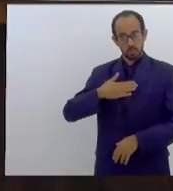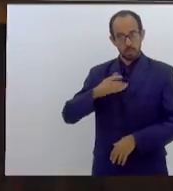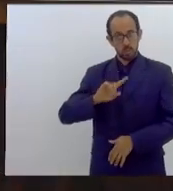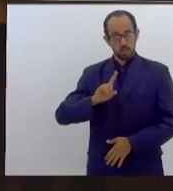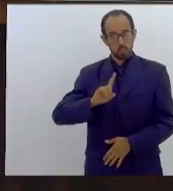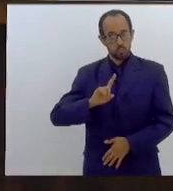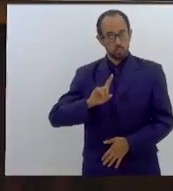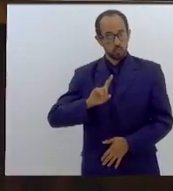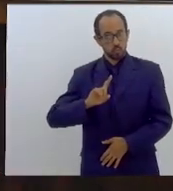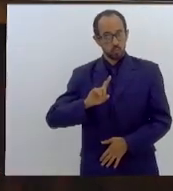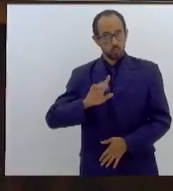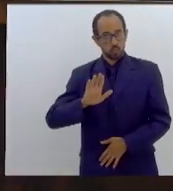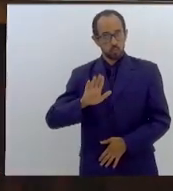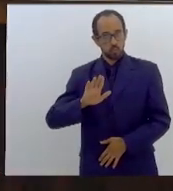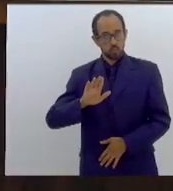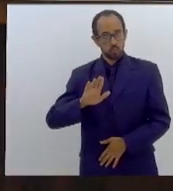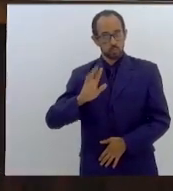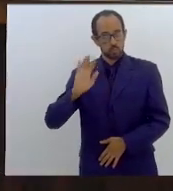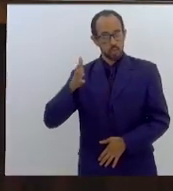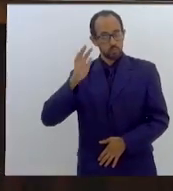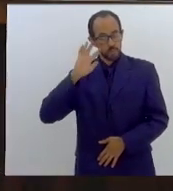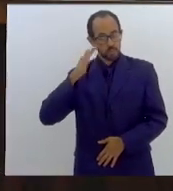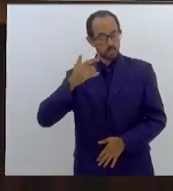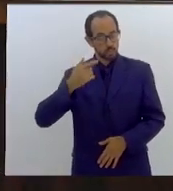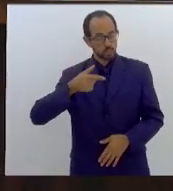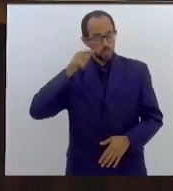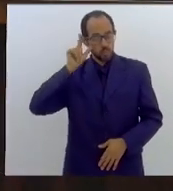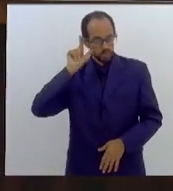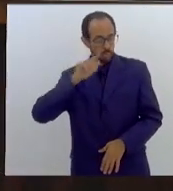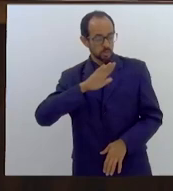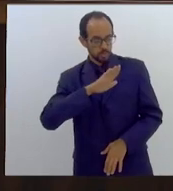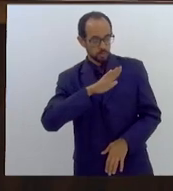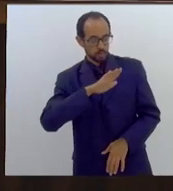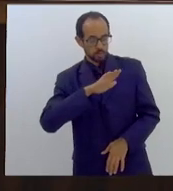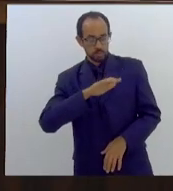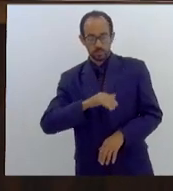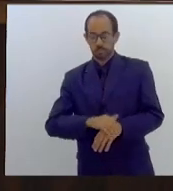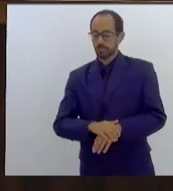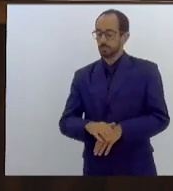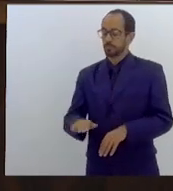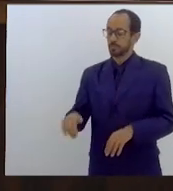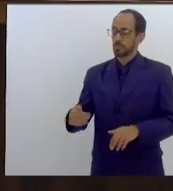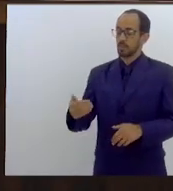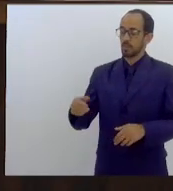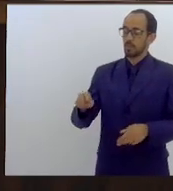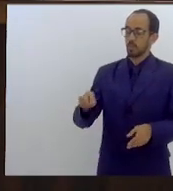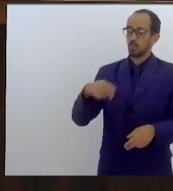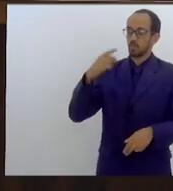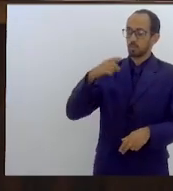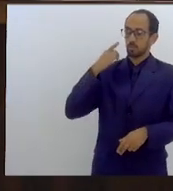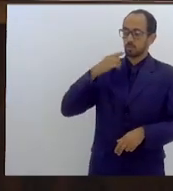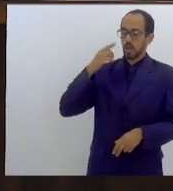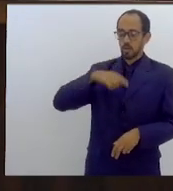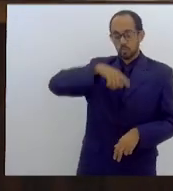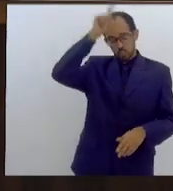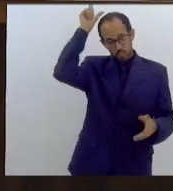já foi decidido ontem. Tá bom. Deixa eu dar um encaminhamento aqui, deputado Luiz. Bem, primeiro, hoje não está